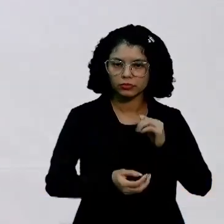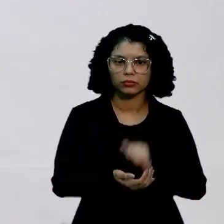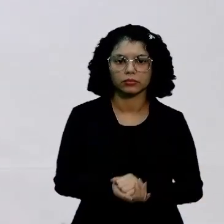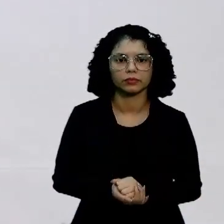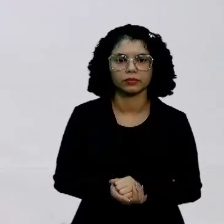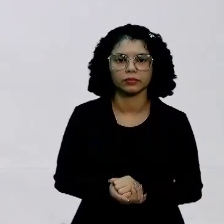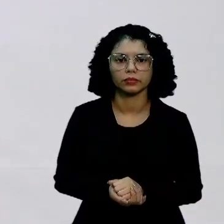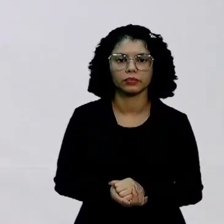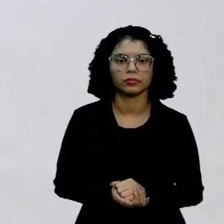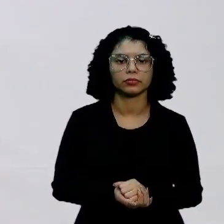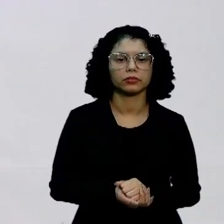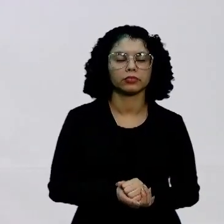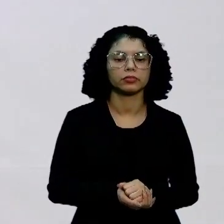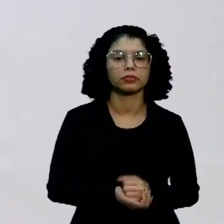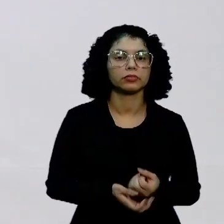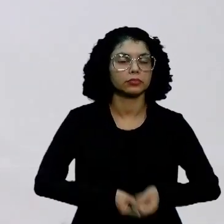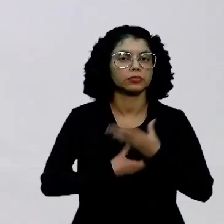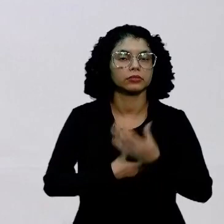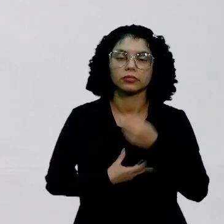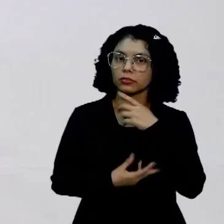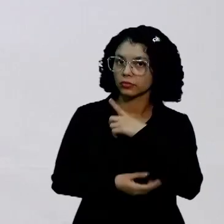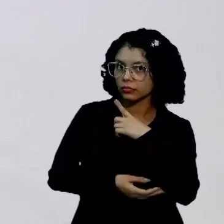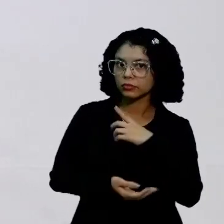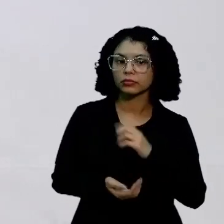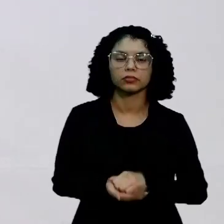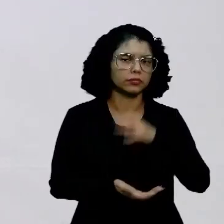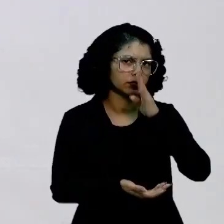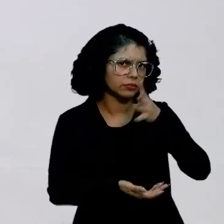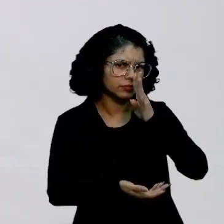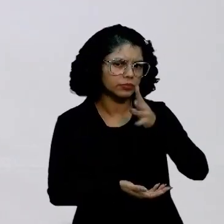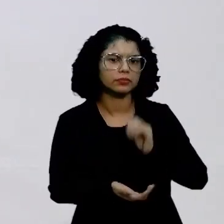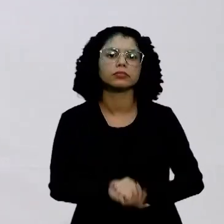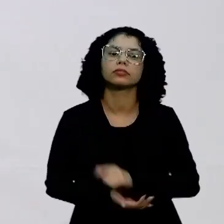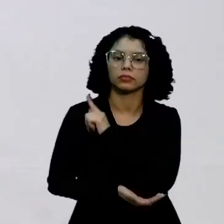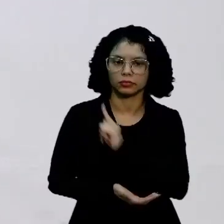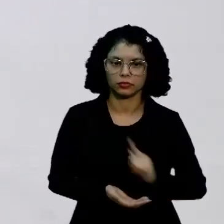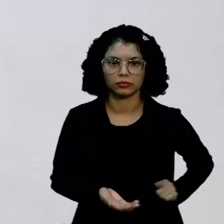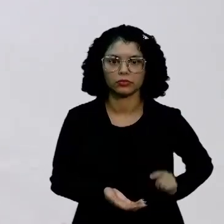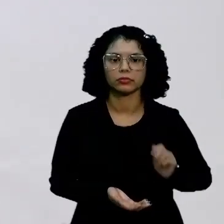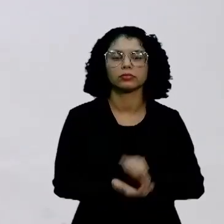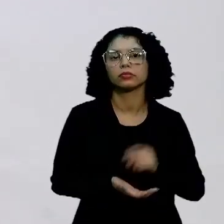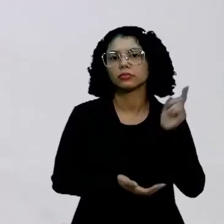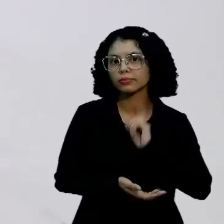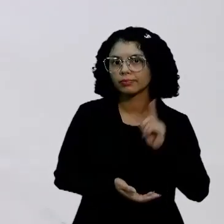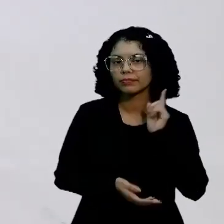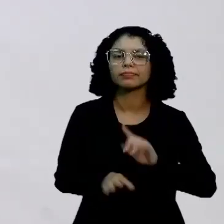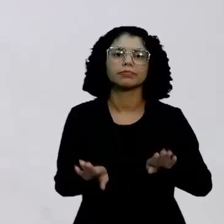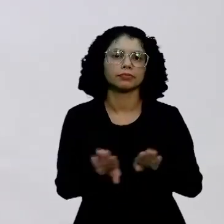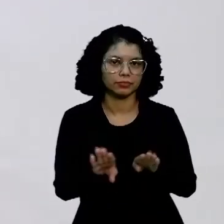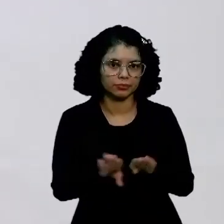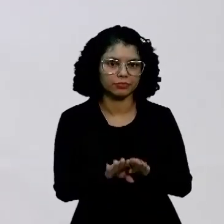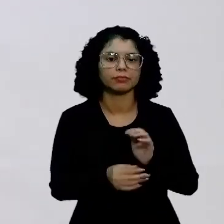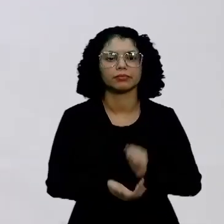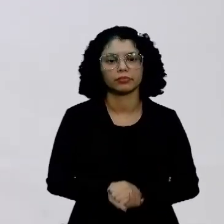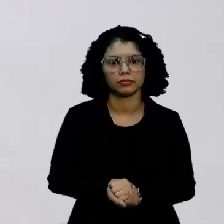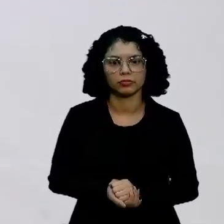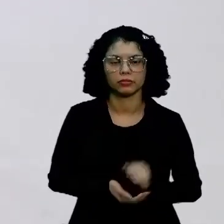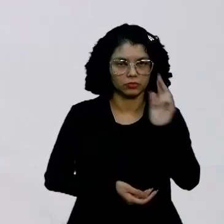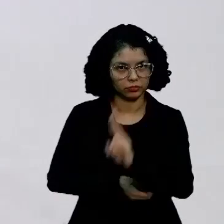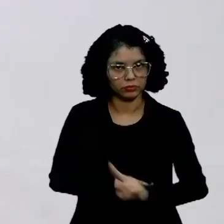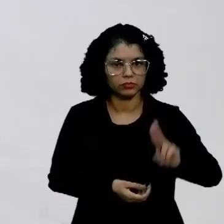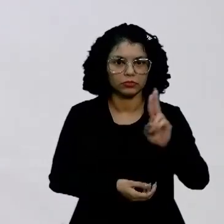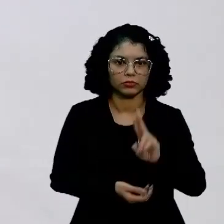nesse poema, a gente tem uma crítica ao governo de Minas Gerais. Então, ele usa